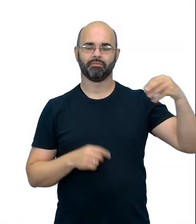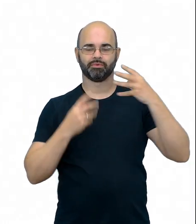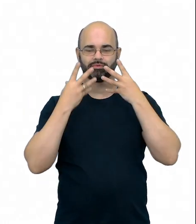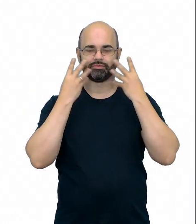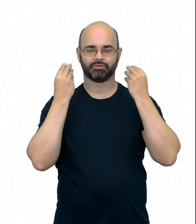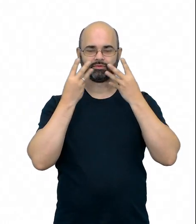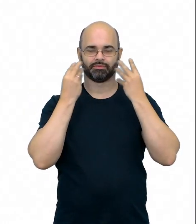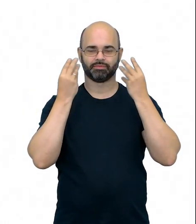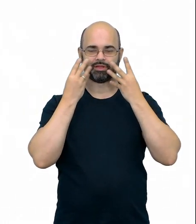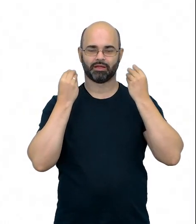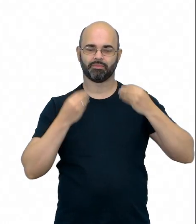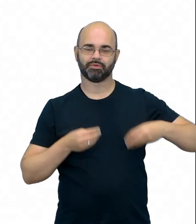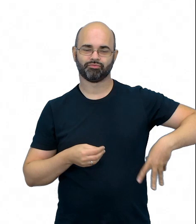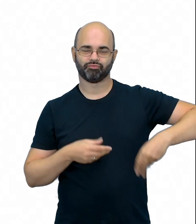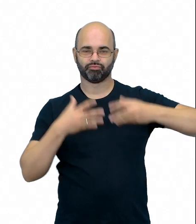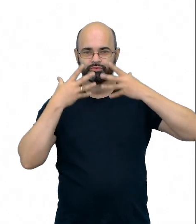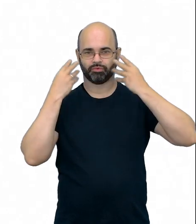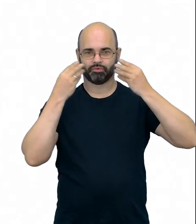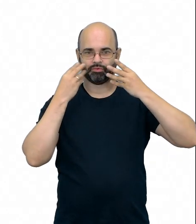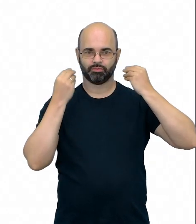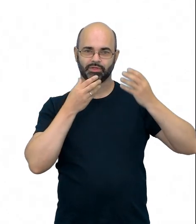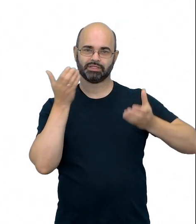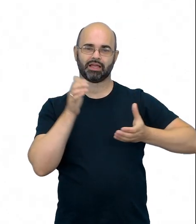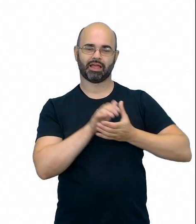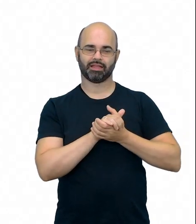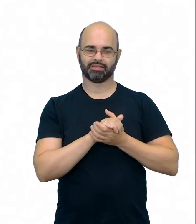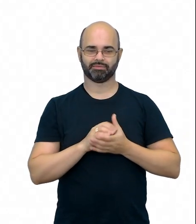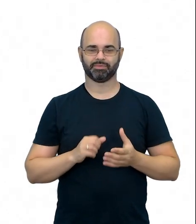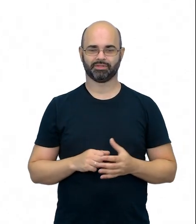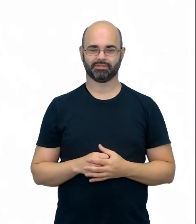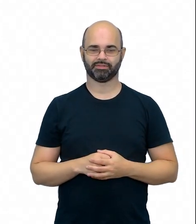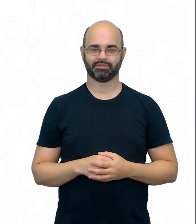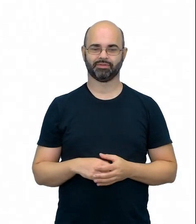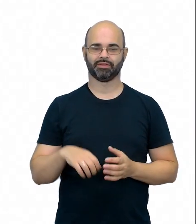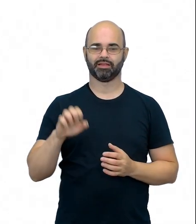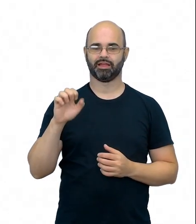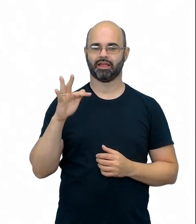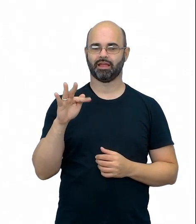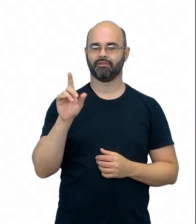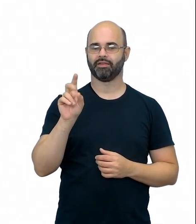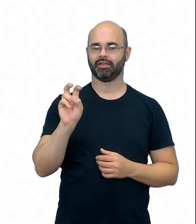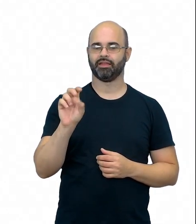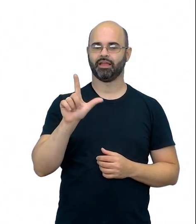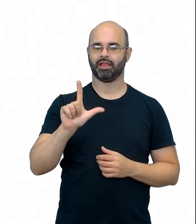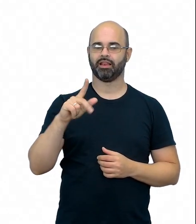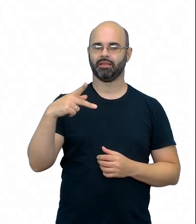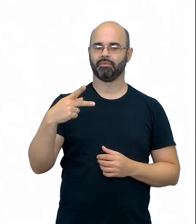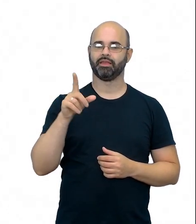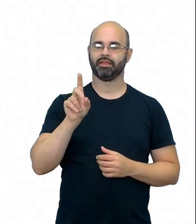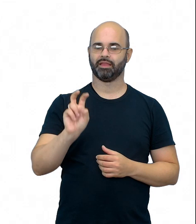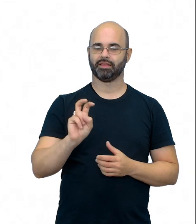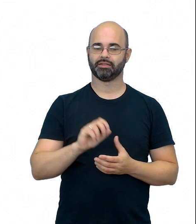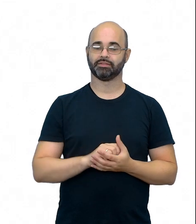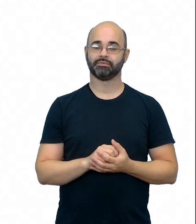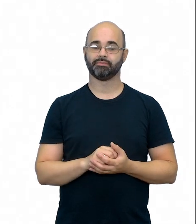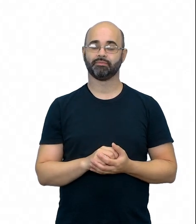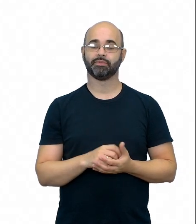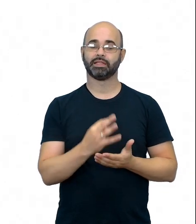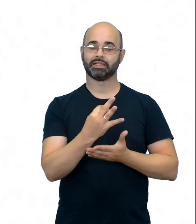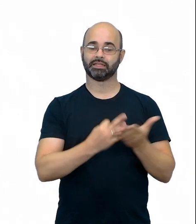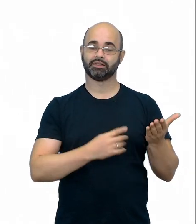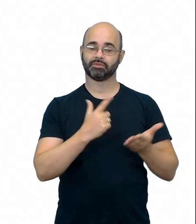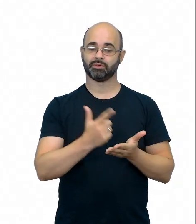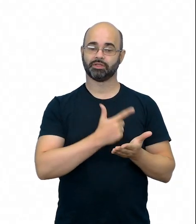EF 15, LP 15. Devemos reconhecer que os textos literários fazem parte do mundo